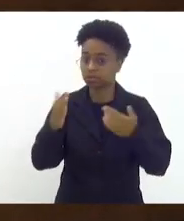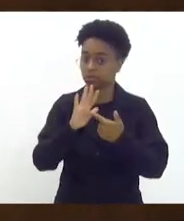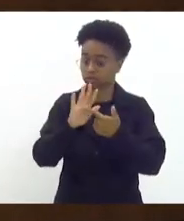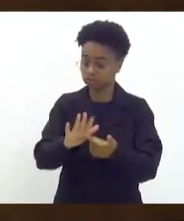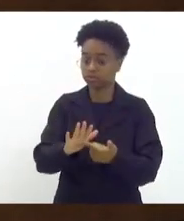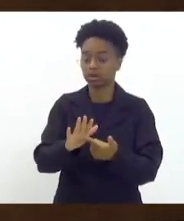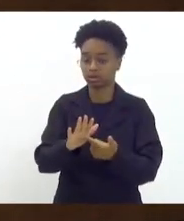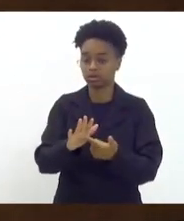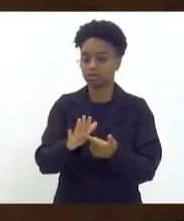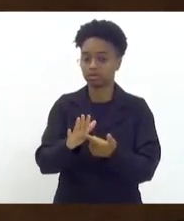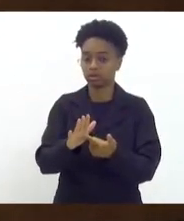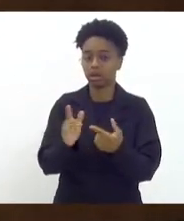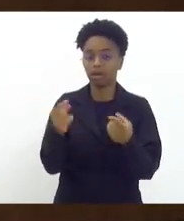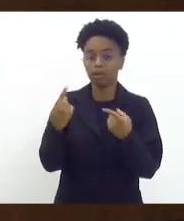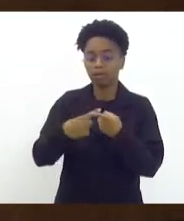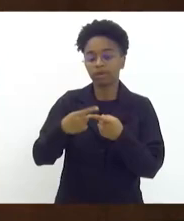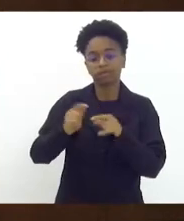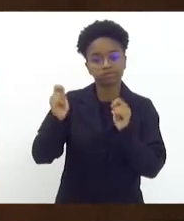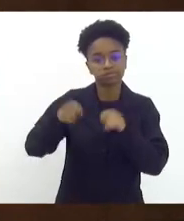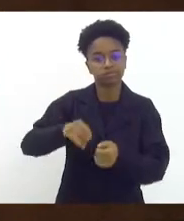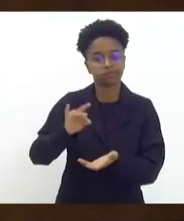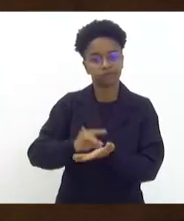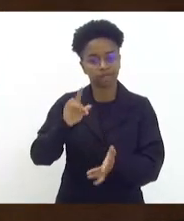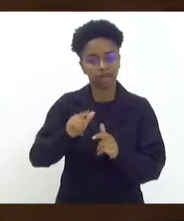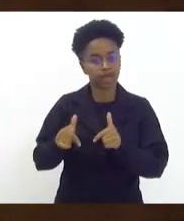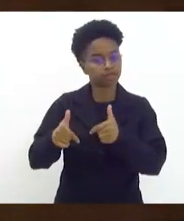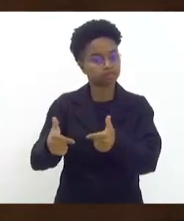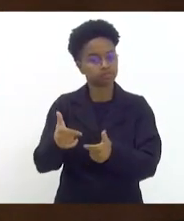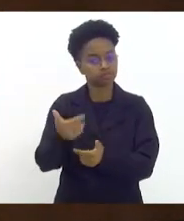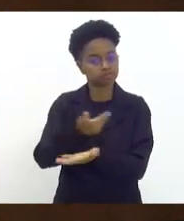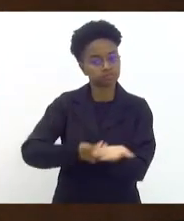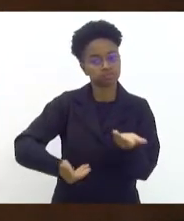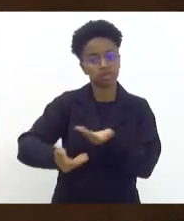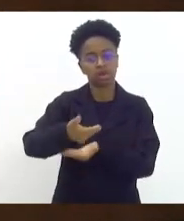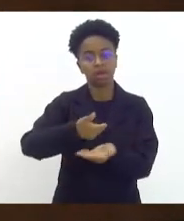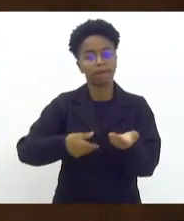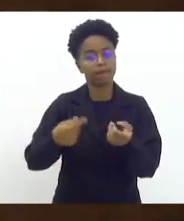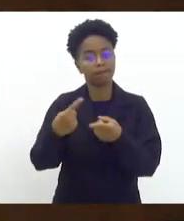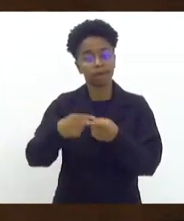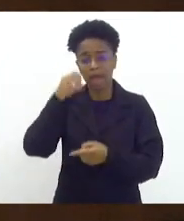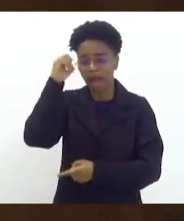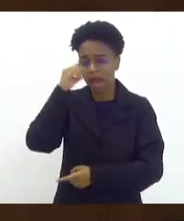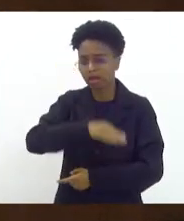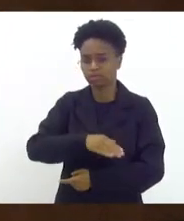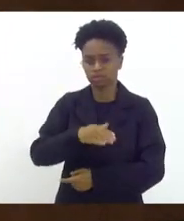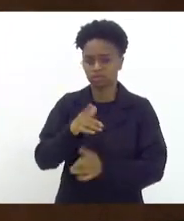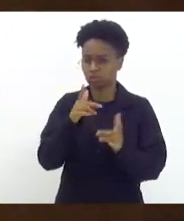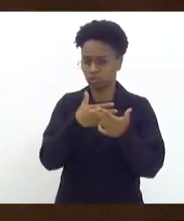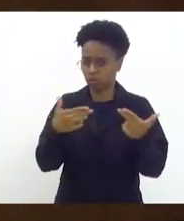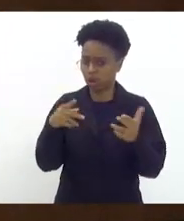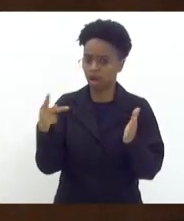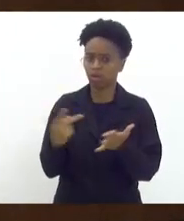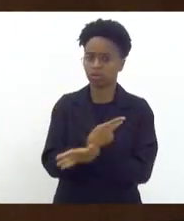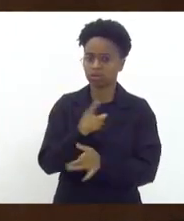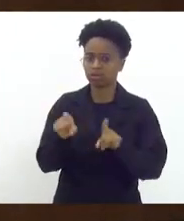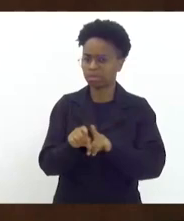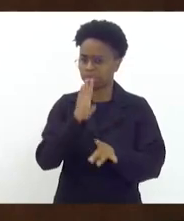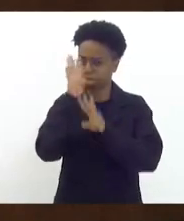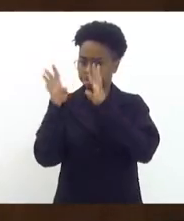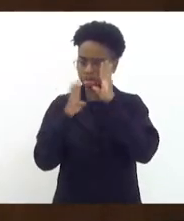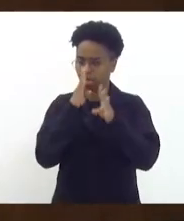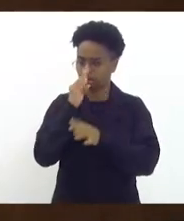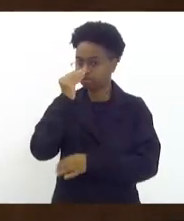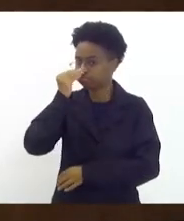executivo para que possa interceder diante de tamanho absurdo e arbitrariedade